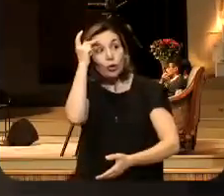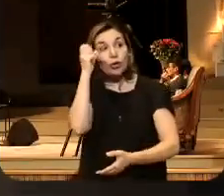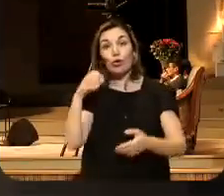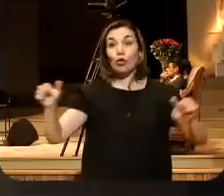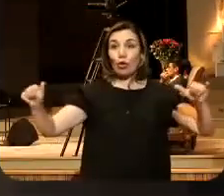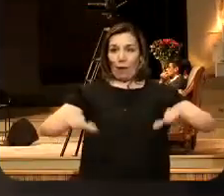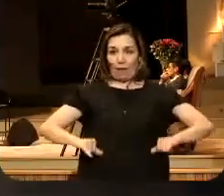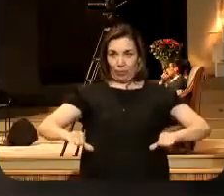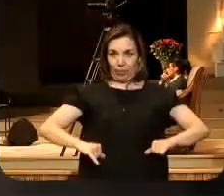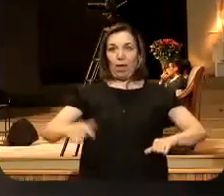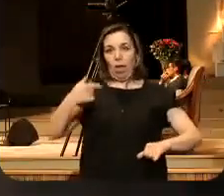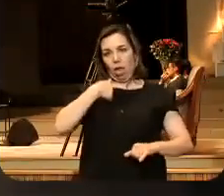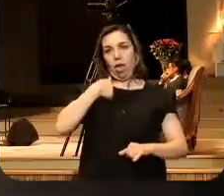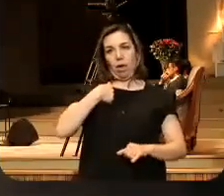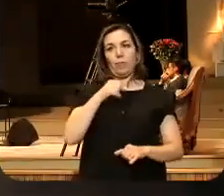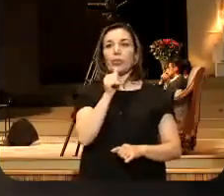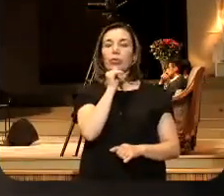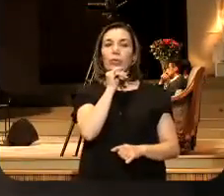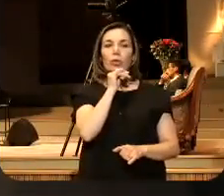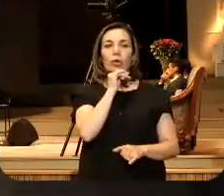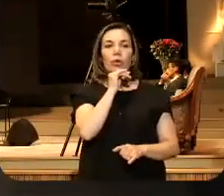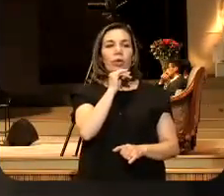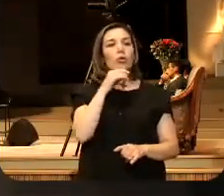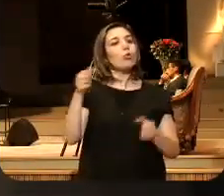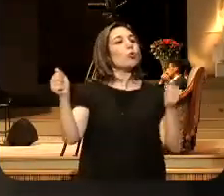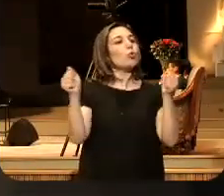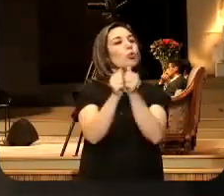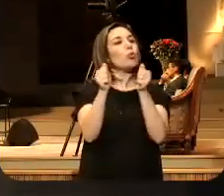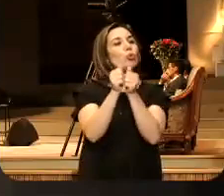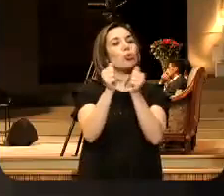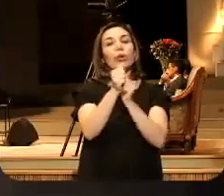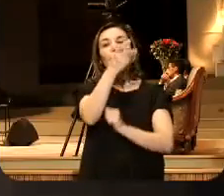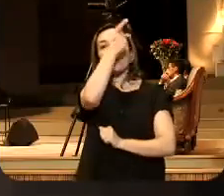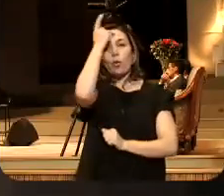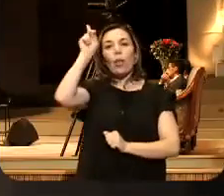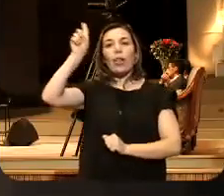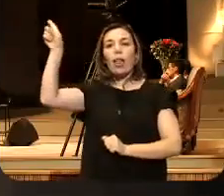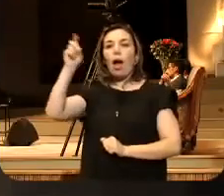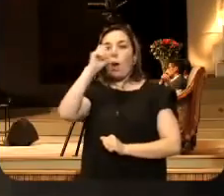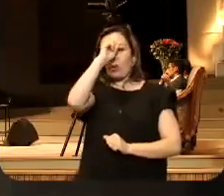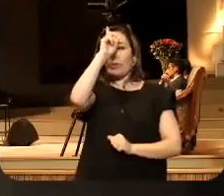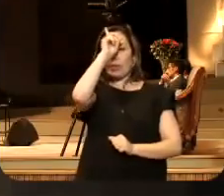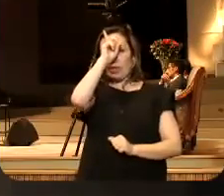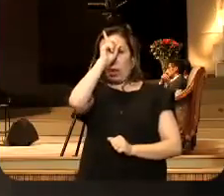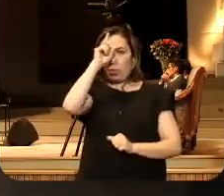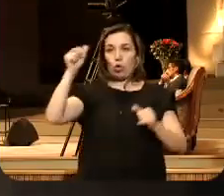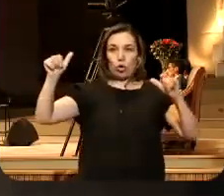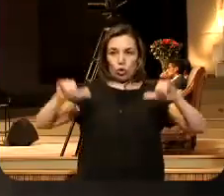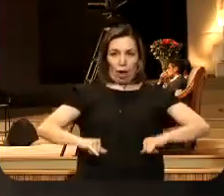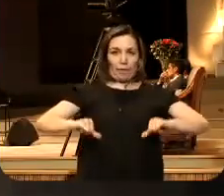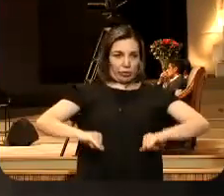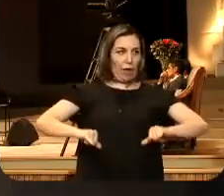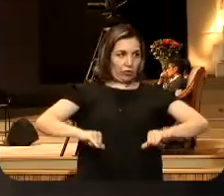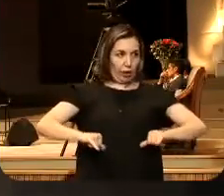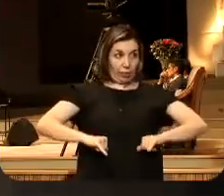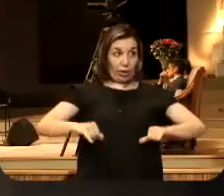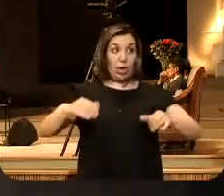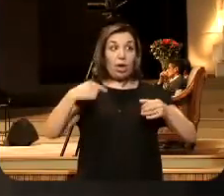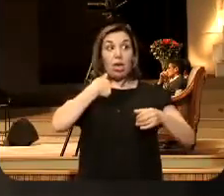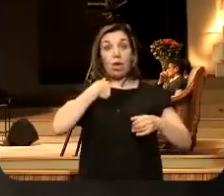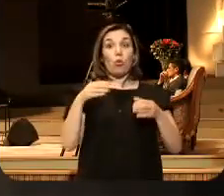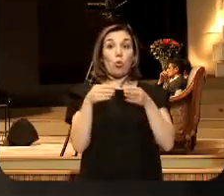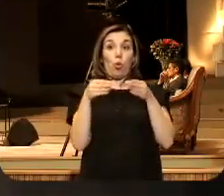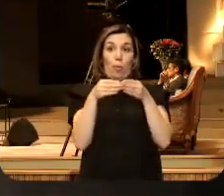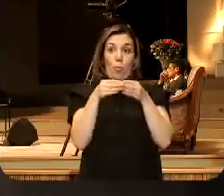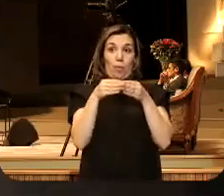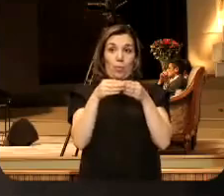de Capelania, de assistência espiritual junto a pessoas que estão sofrendo. São